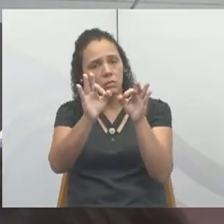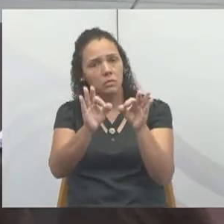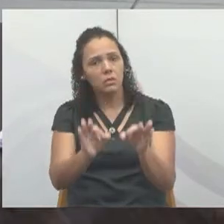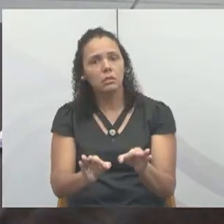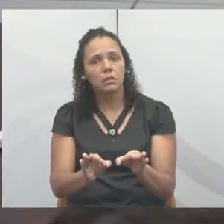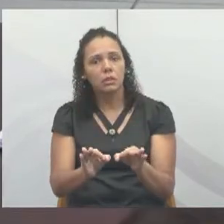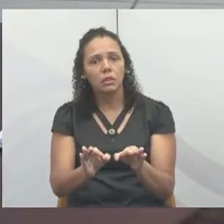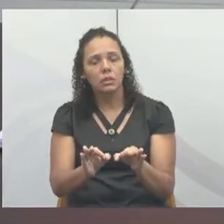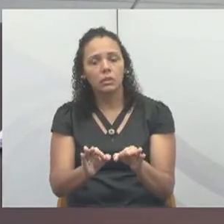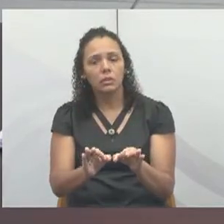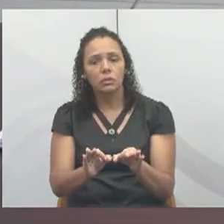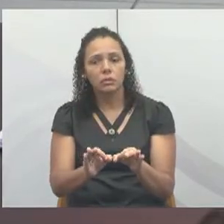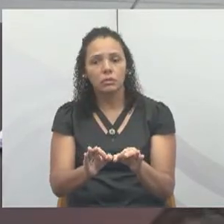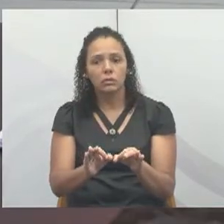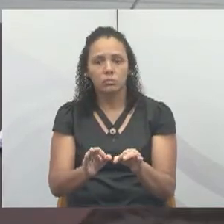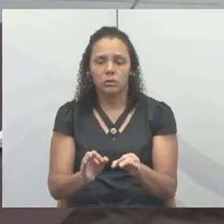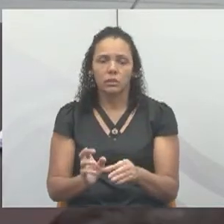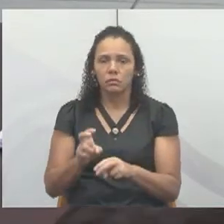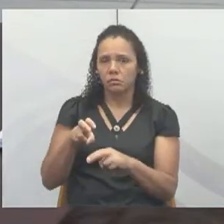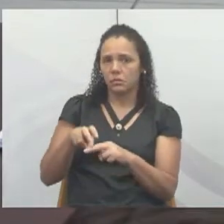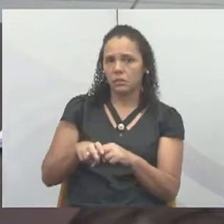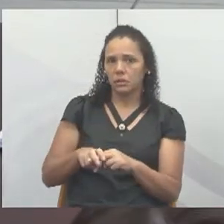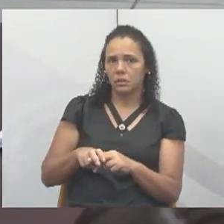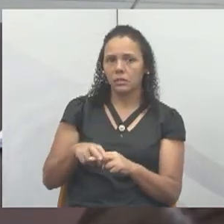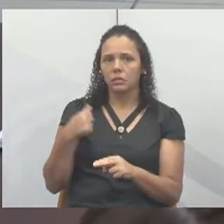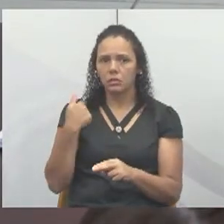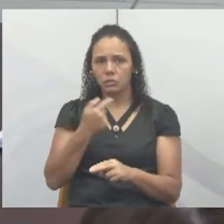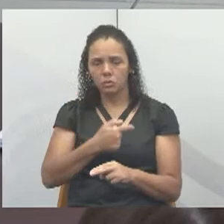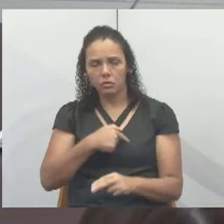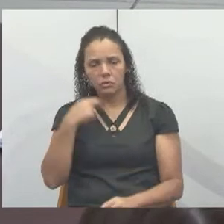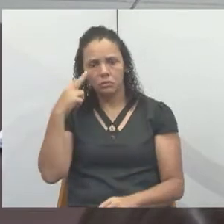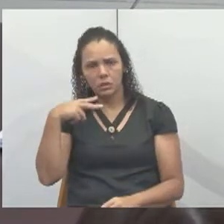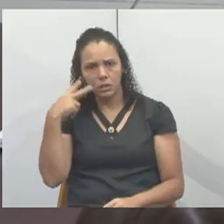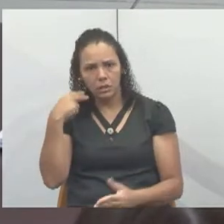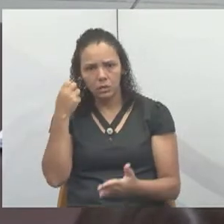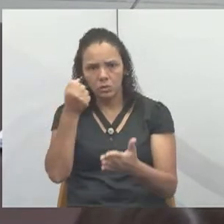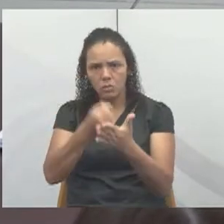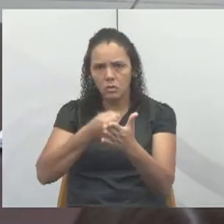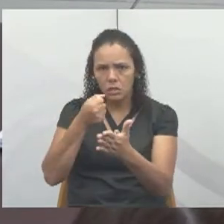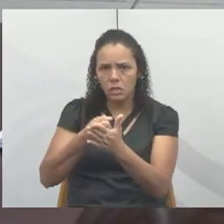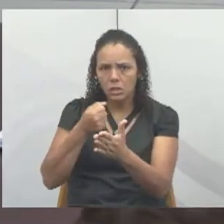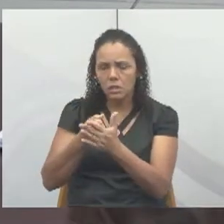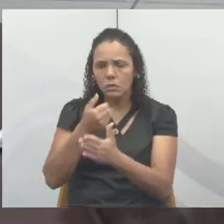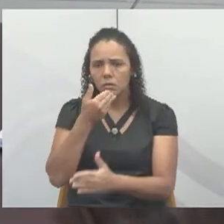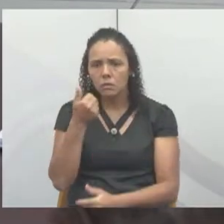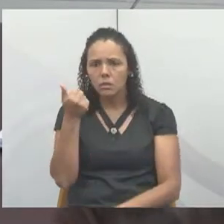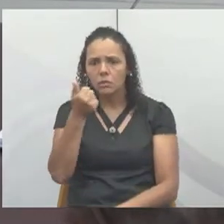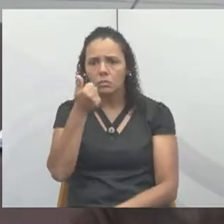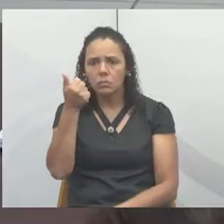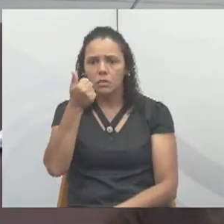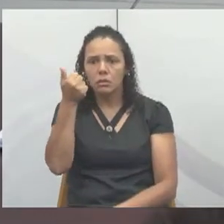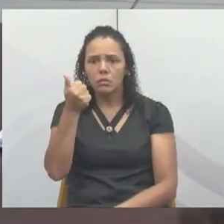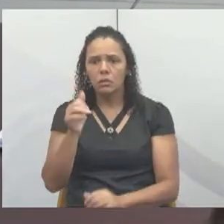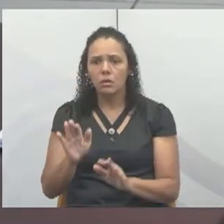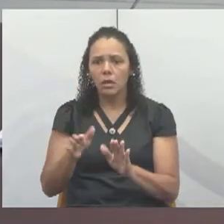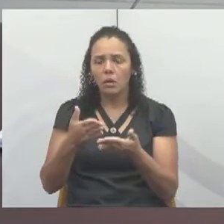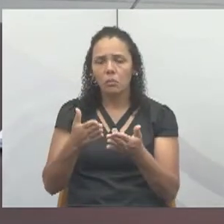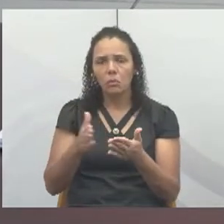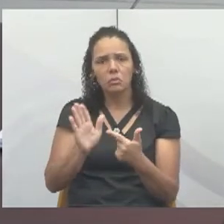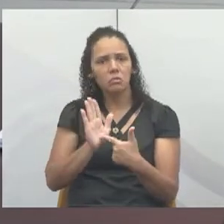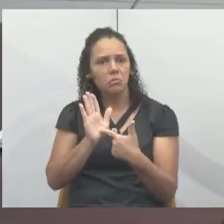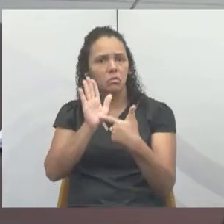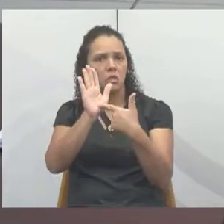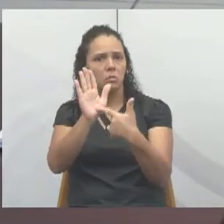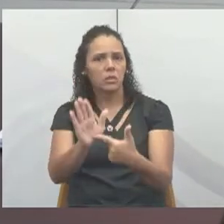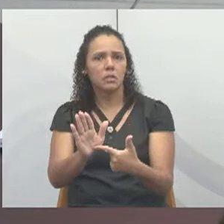aqui na cadeira, aqui sentado, a gente sempre está lutando e brigando para fazer o melhor para a nossa cidade. Quando vem uma apresentação